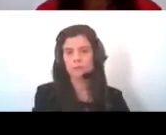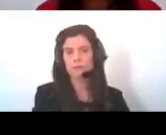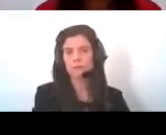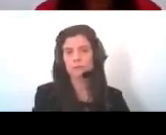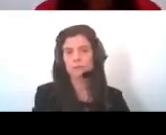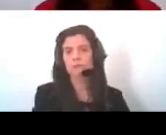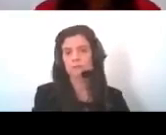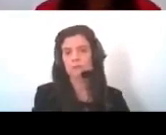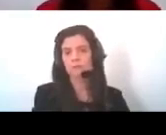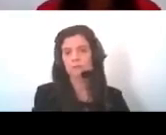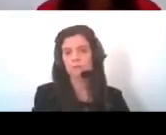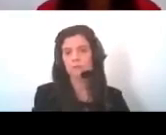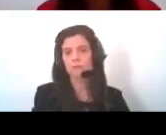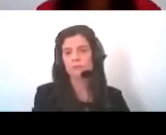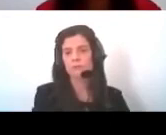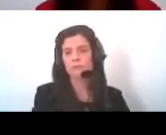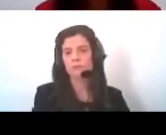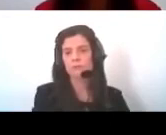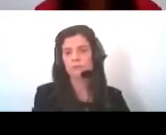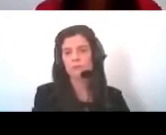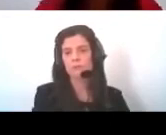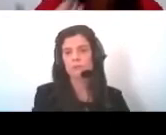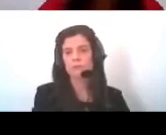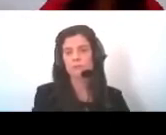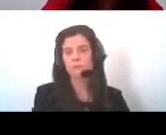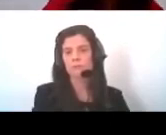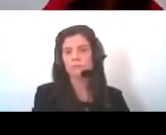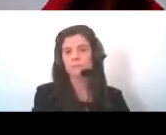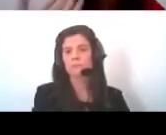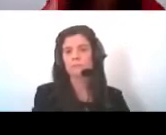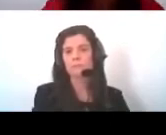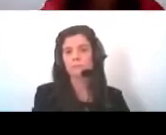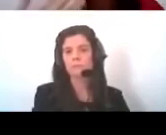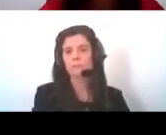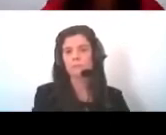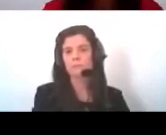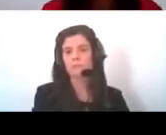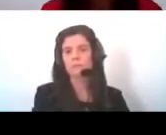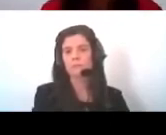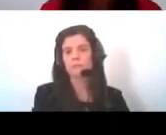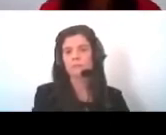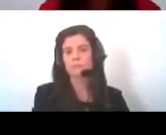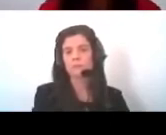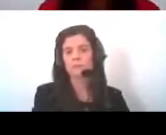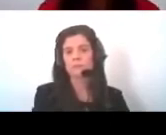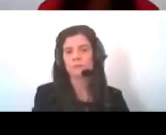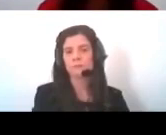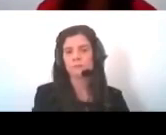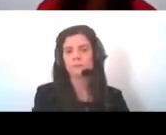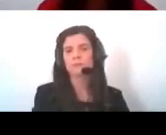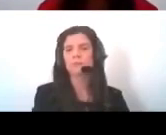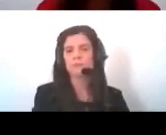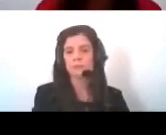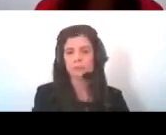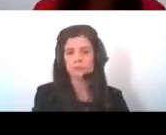como? Por meio de concurso público, por processo seletivo, ou no caso de vocês aí, pela indicação